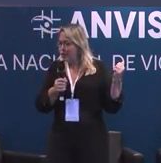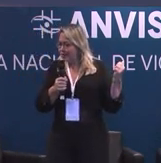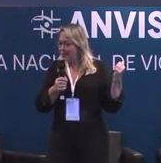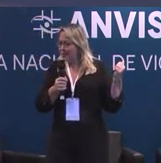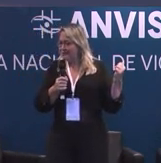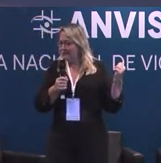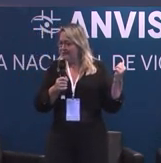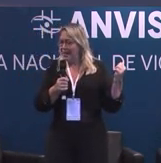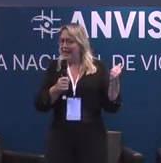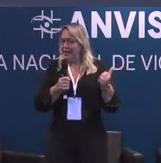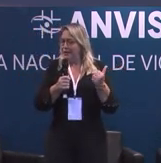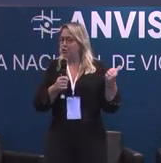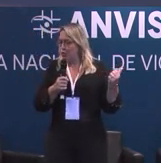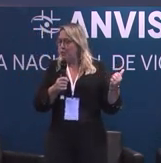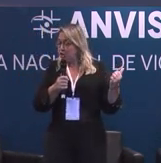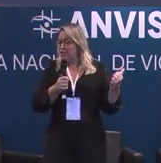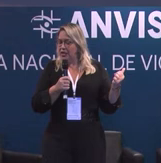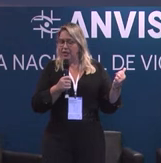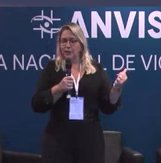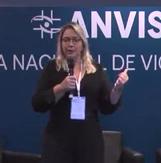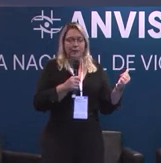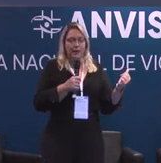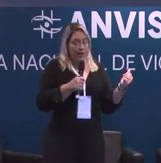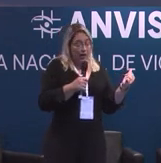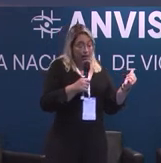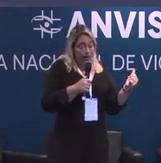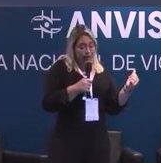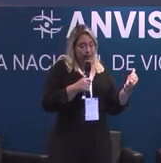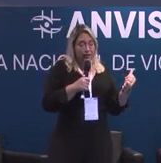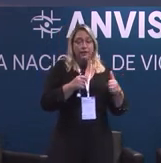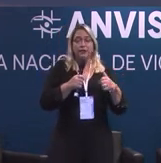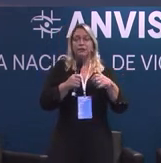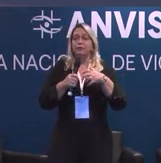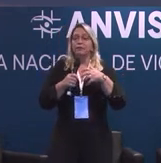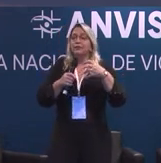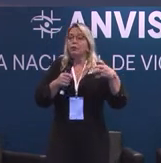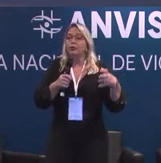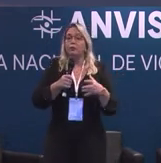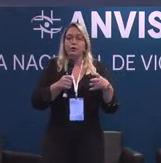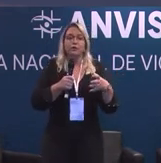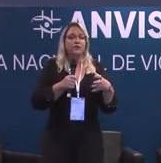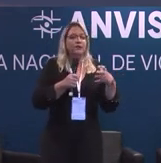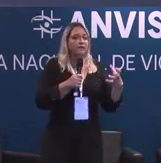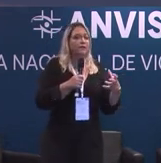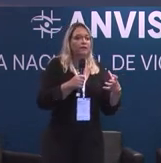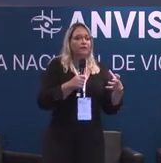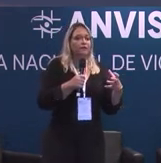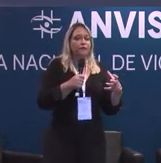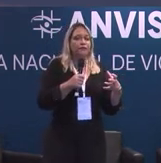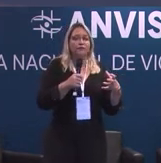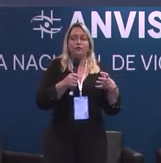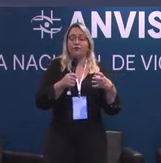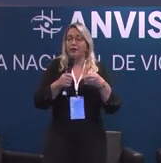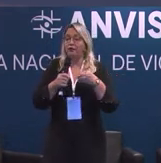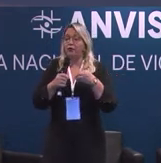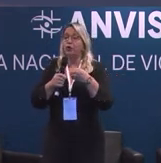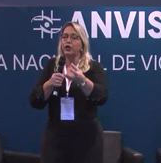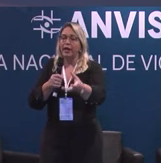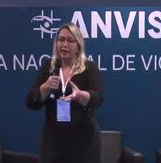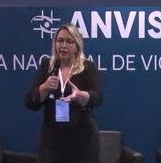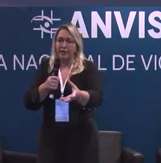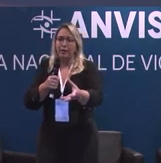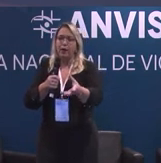Lucas. Ele me ajudou bastante nisso. Então, assim, são contribuições que vão